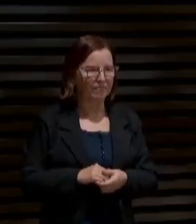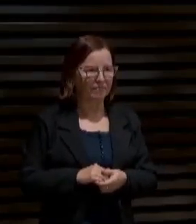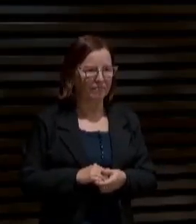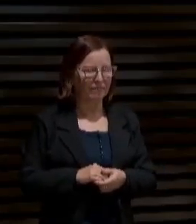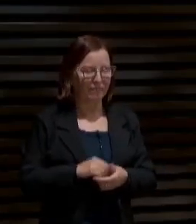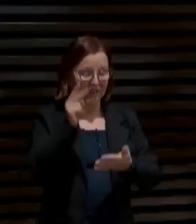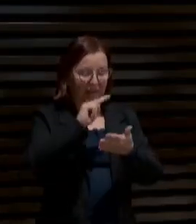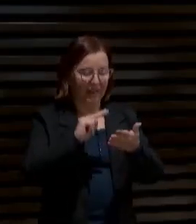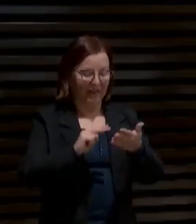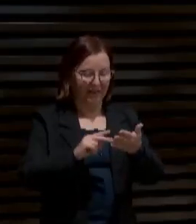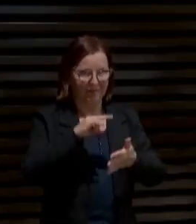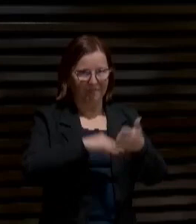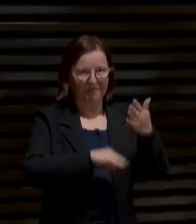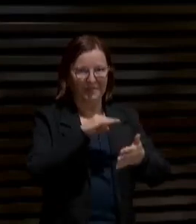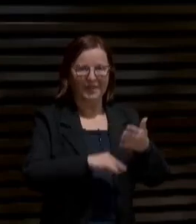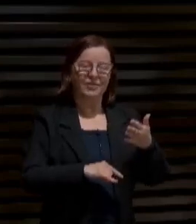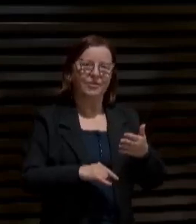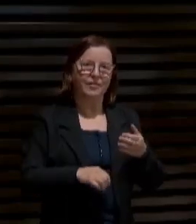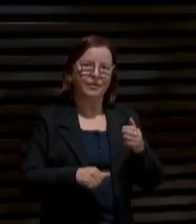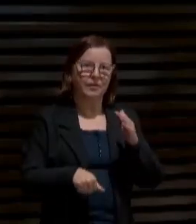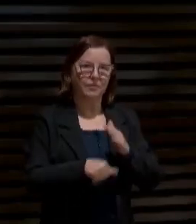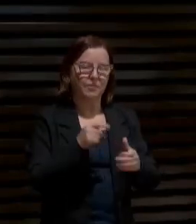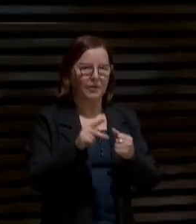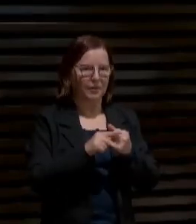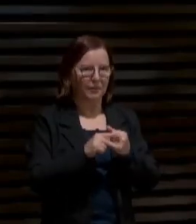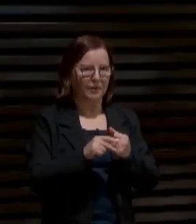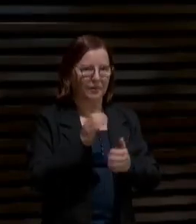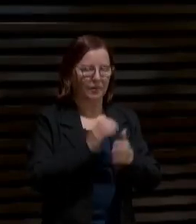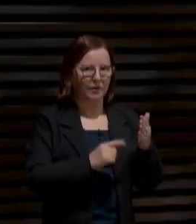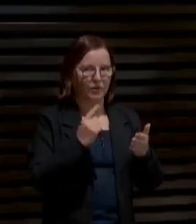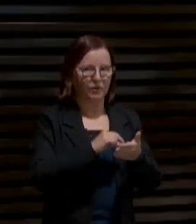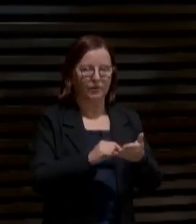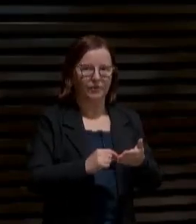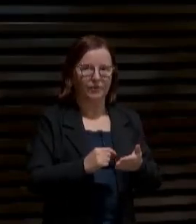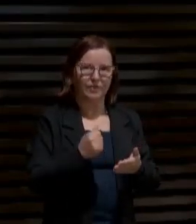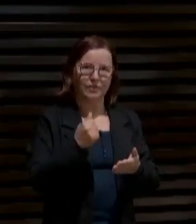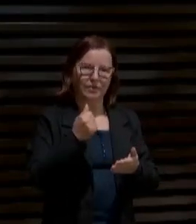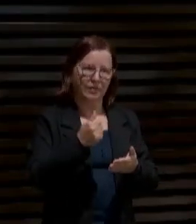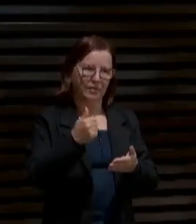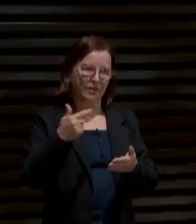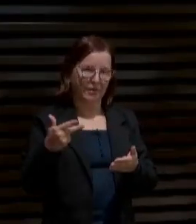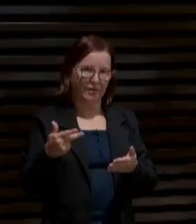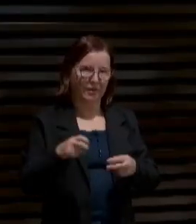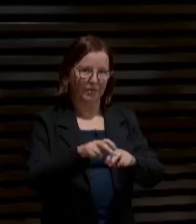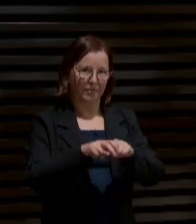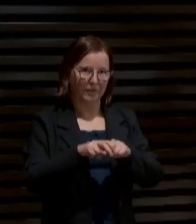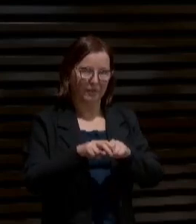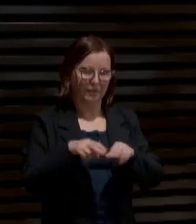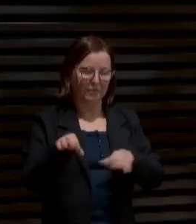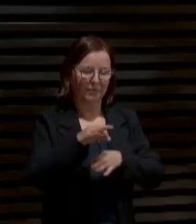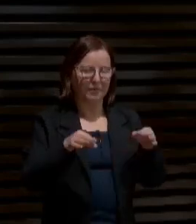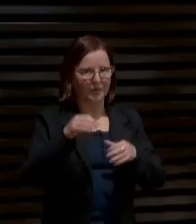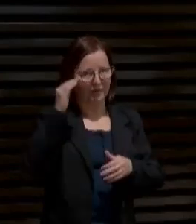continuação aqui do boletim o primeira Pedro 1 13 por isso preparando seu entendimento